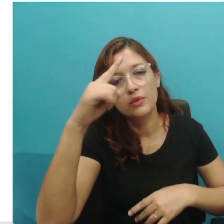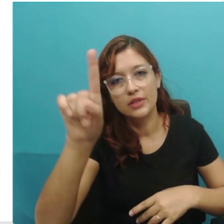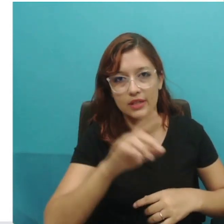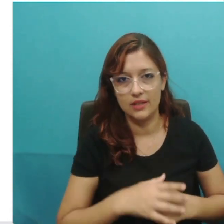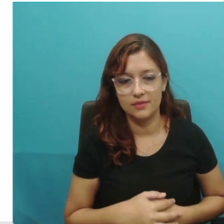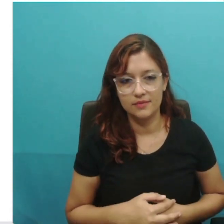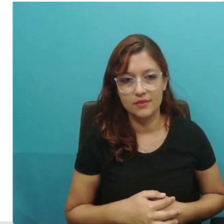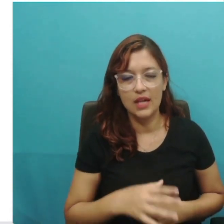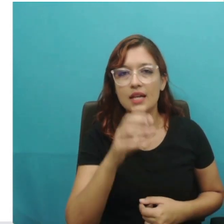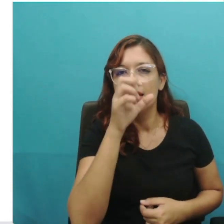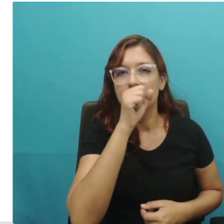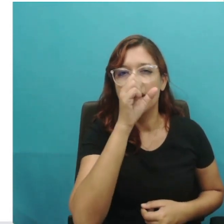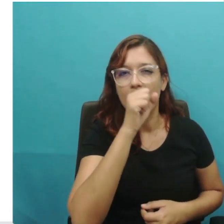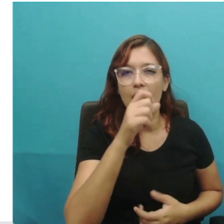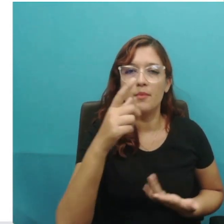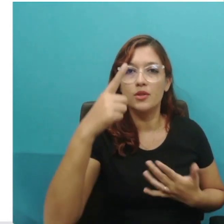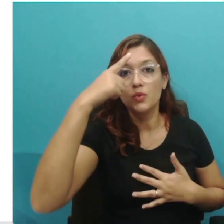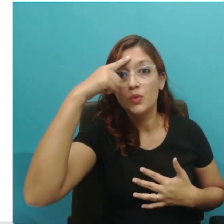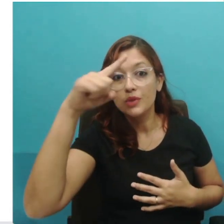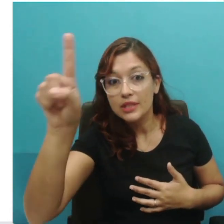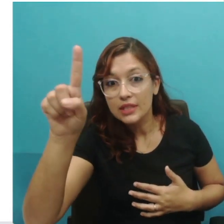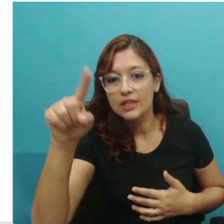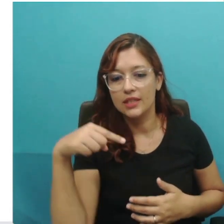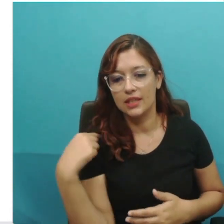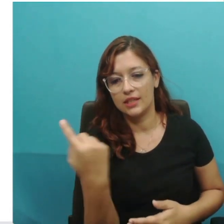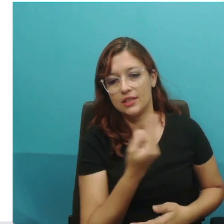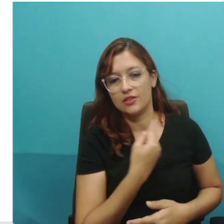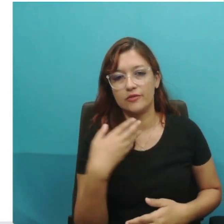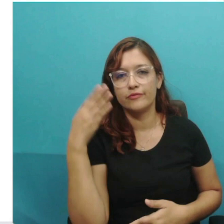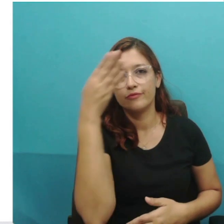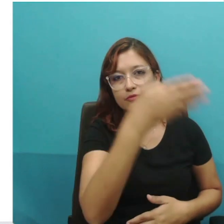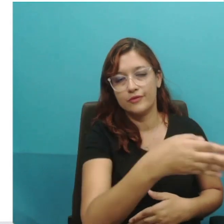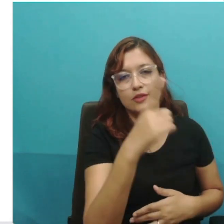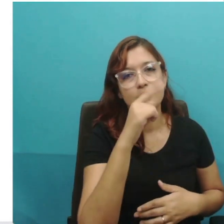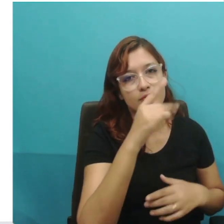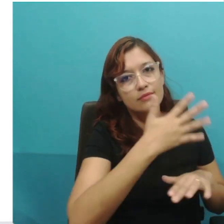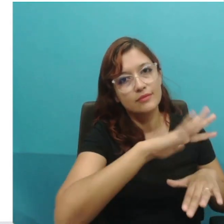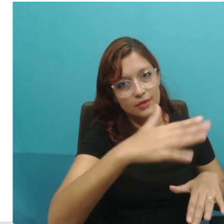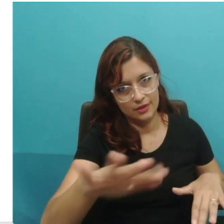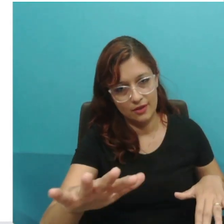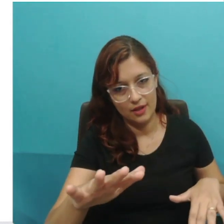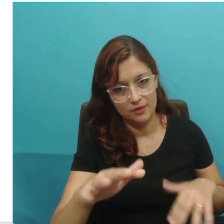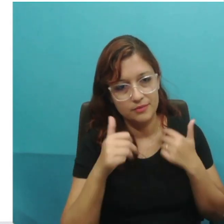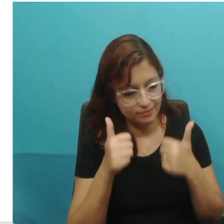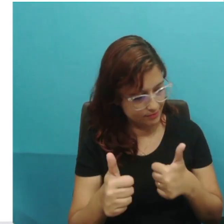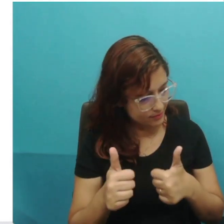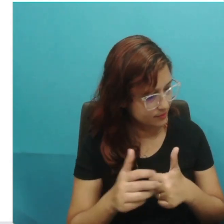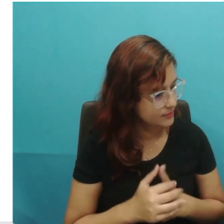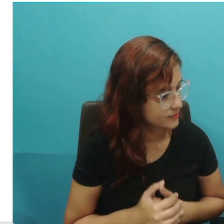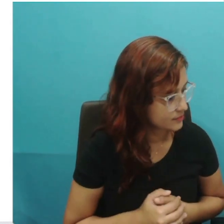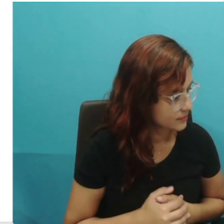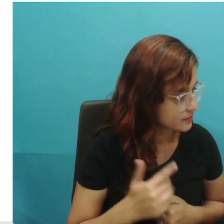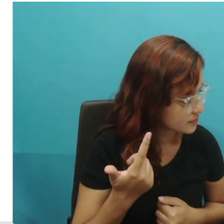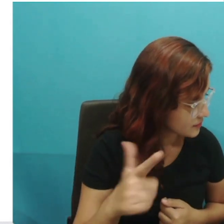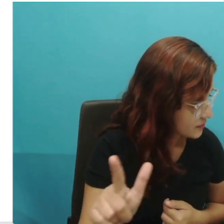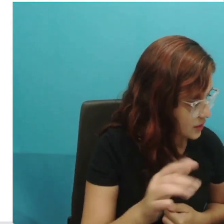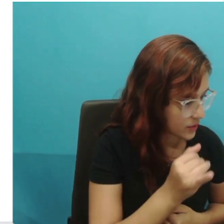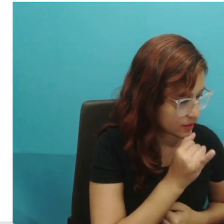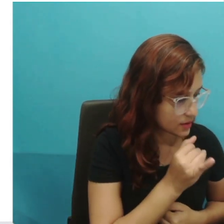se referiu a esse período, né, daquele dia. Então, no dia em que a gente foi ao litoral, fez